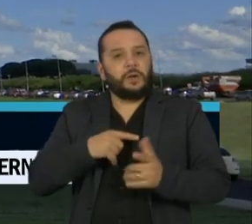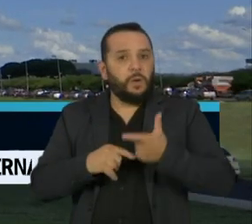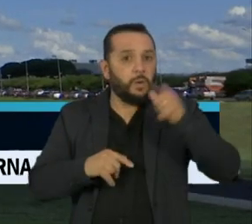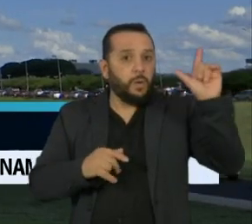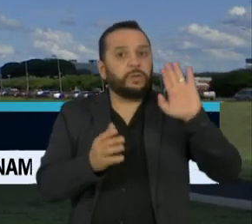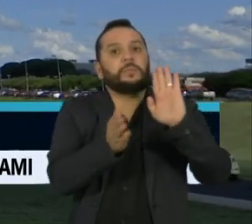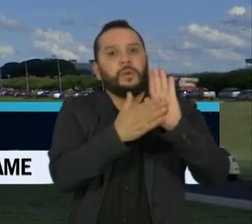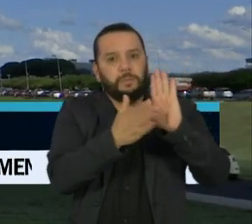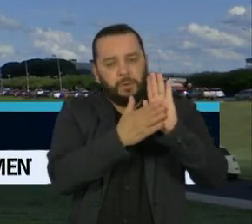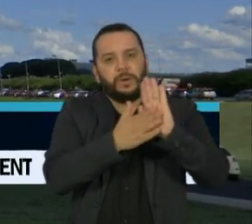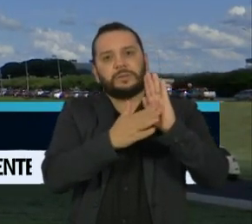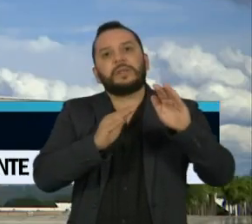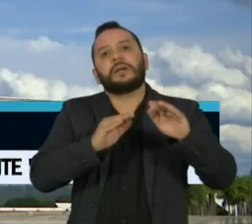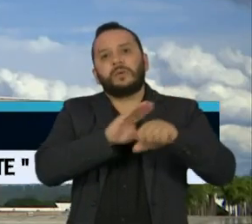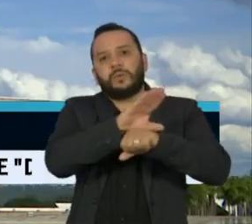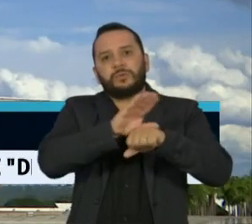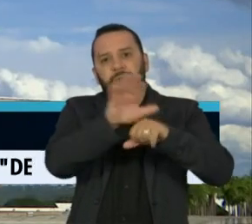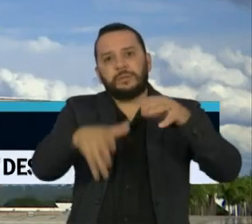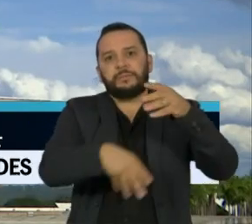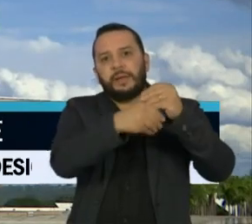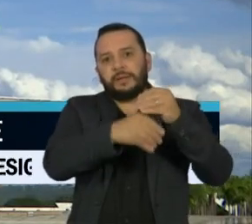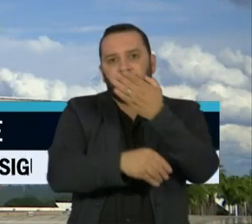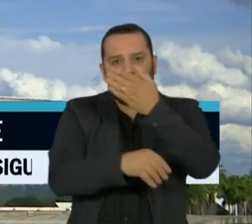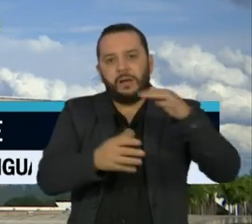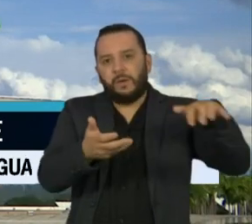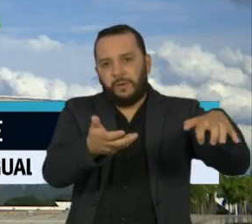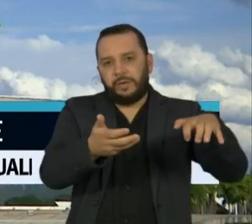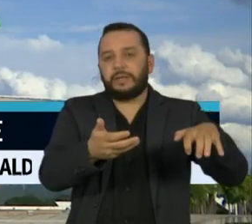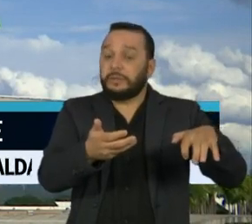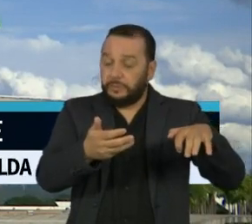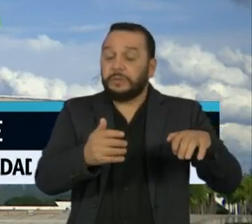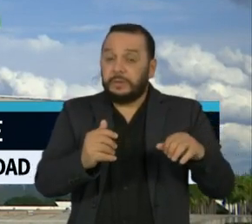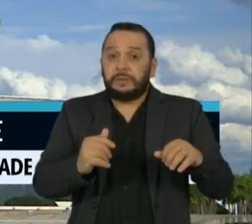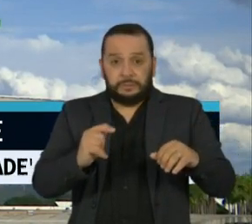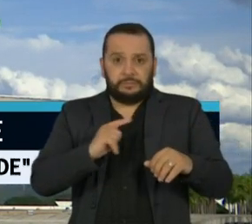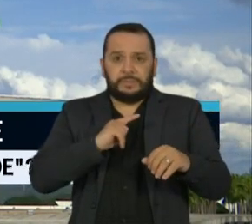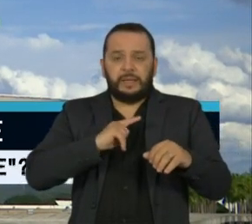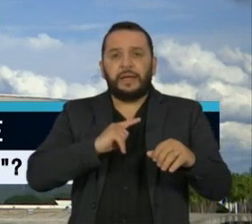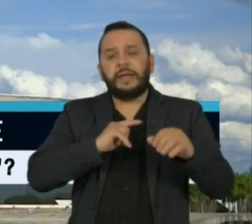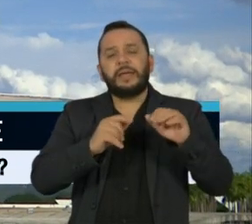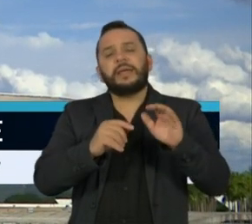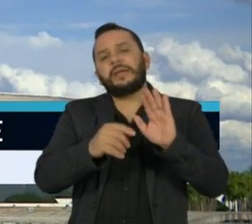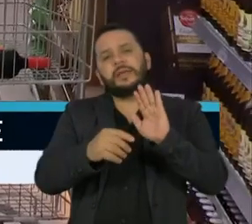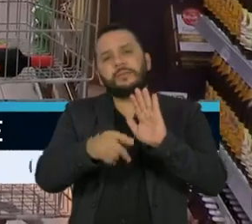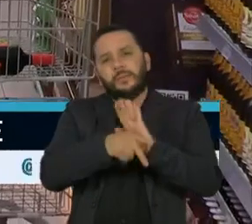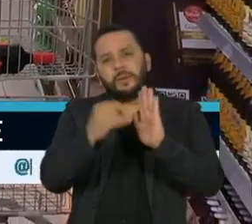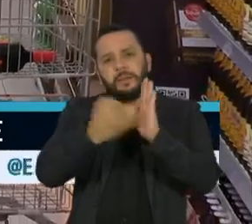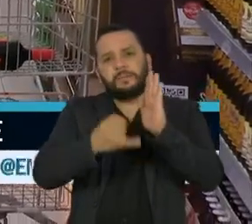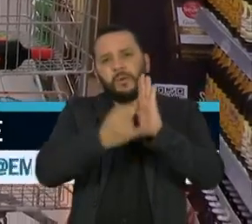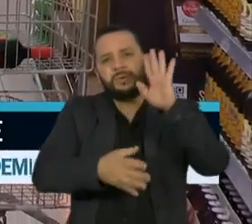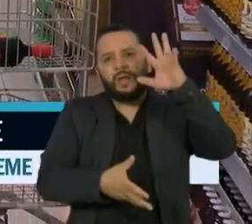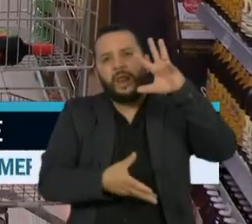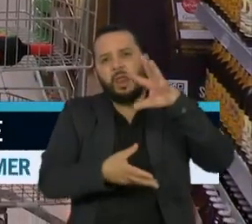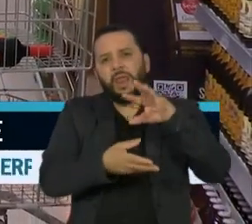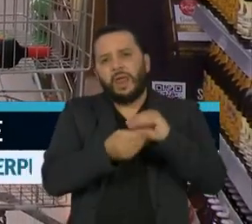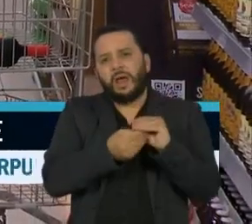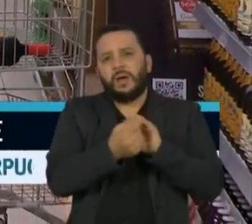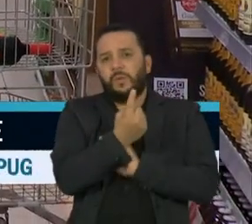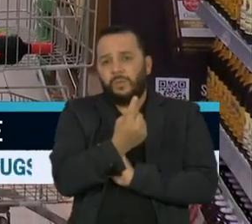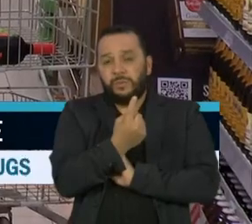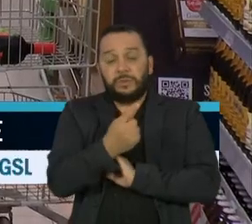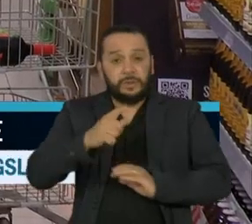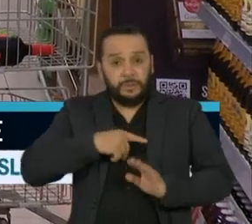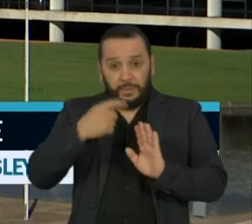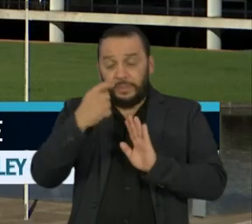duas propostas de emenda à constituição que tramitam no congresso envolvem a simplificar os nossos o texto da câmara